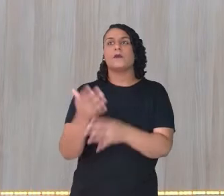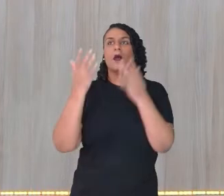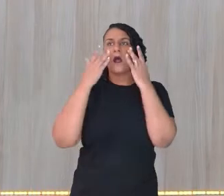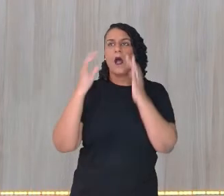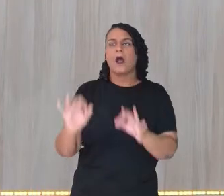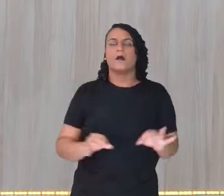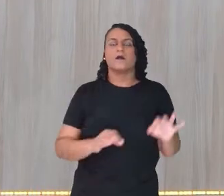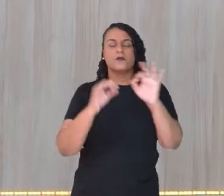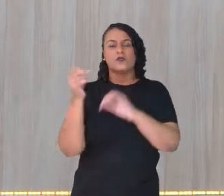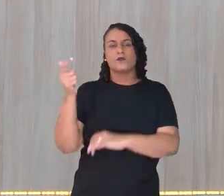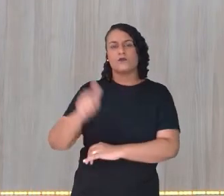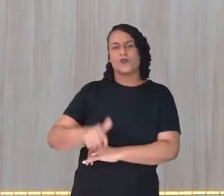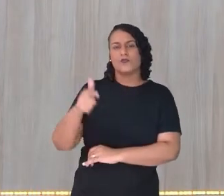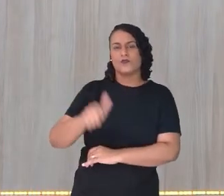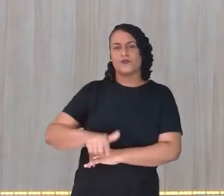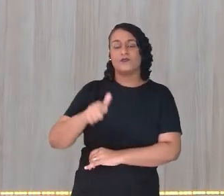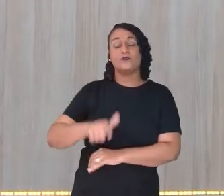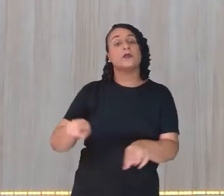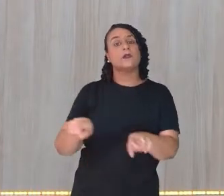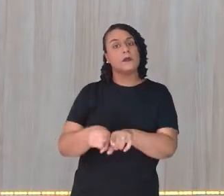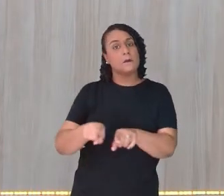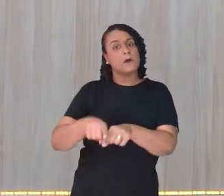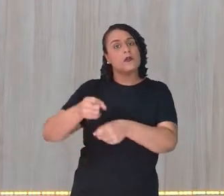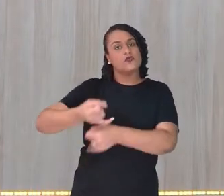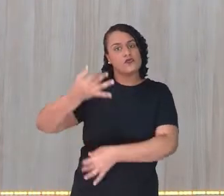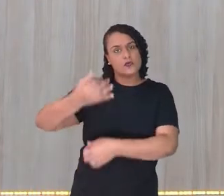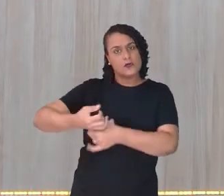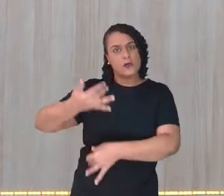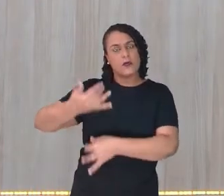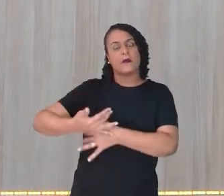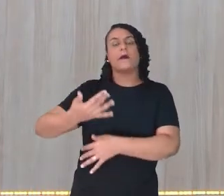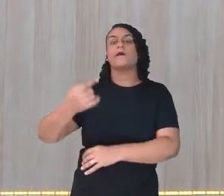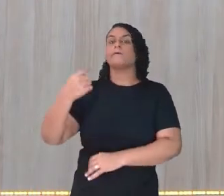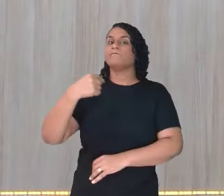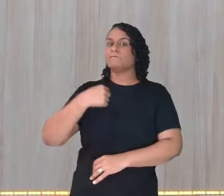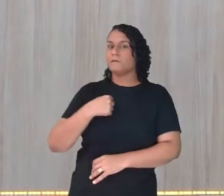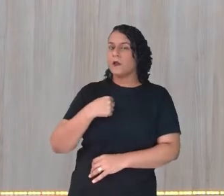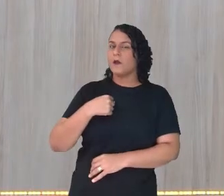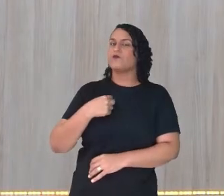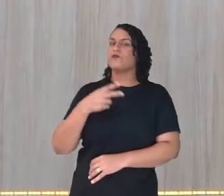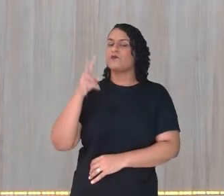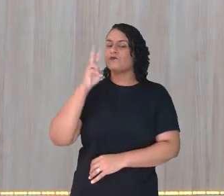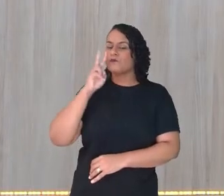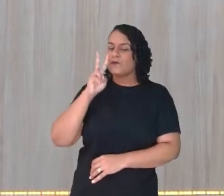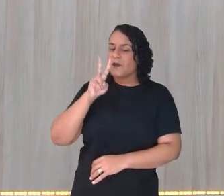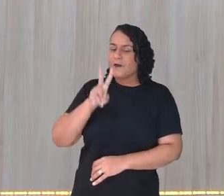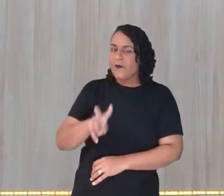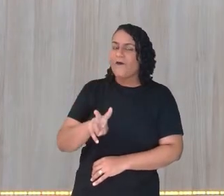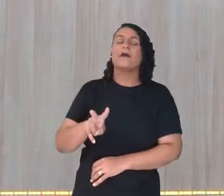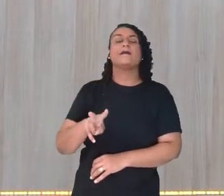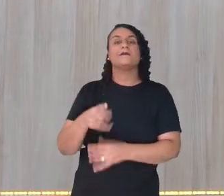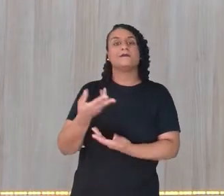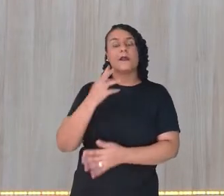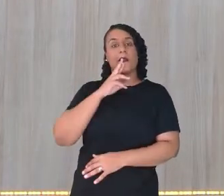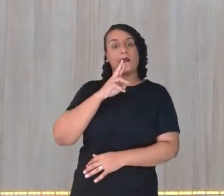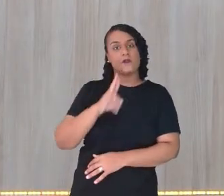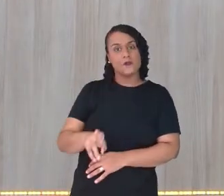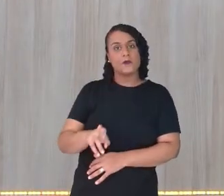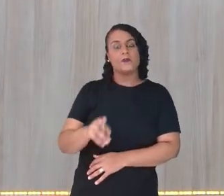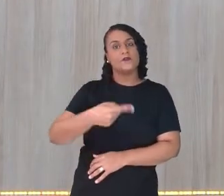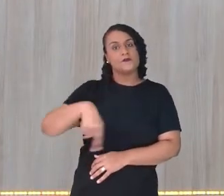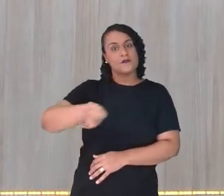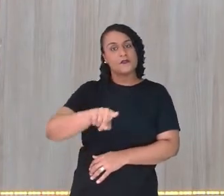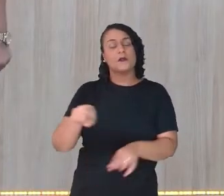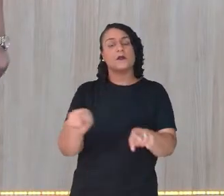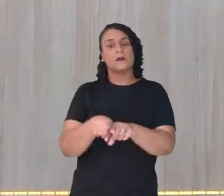tem chat, gente. Eu estou sempre atenta, respondendo lá no chat, agradecendo a participação, agradecendo os likes que